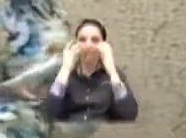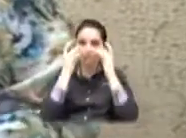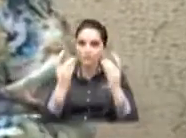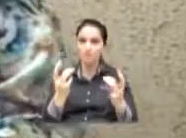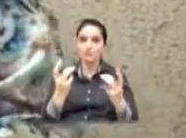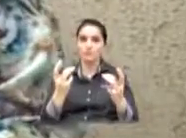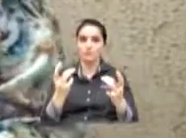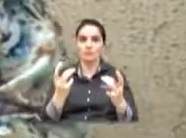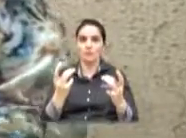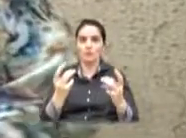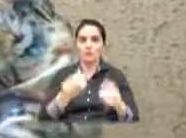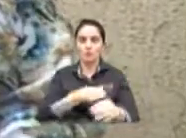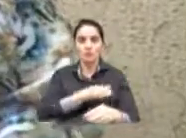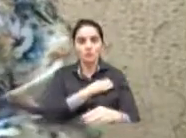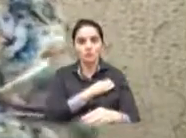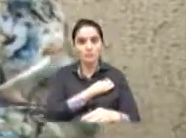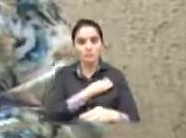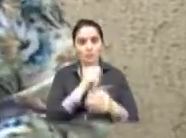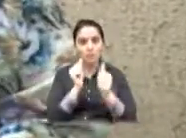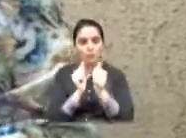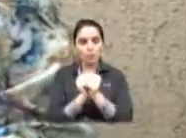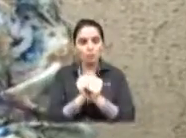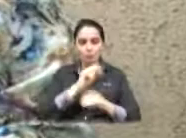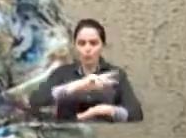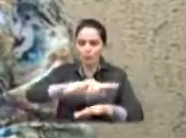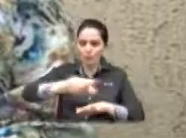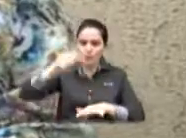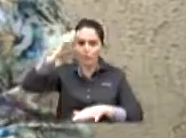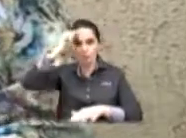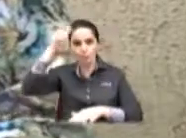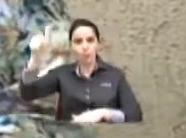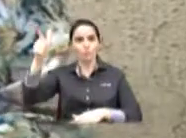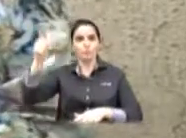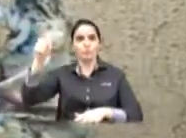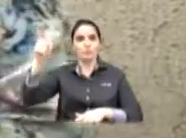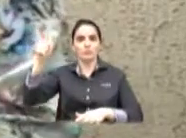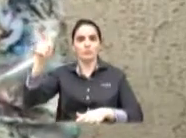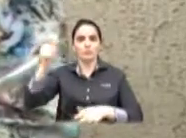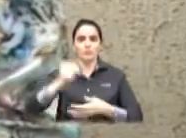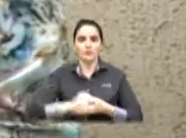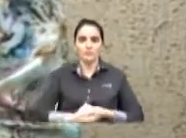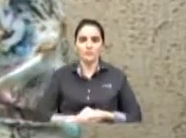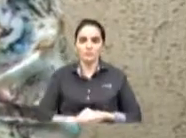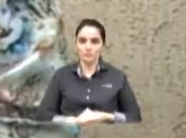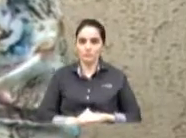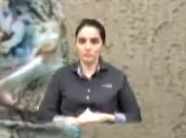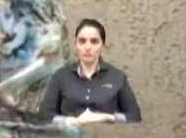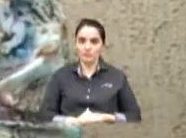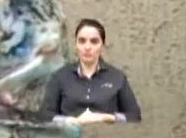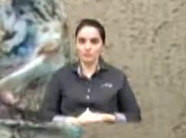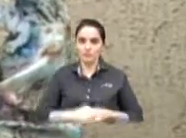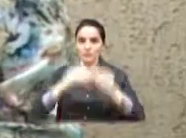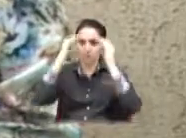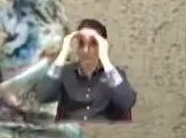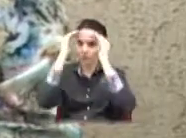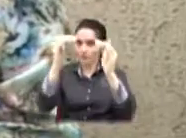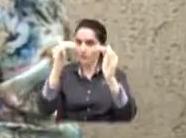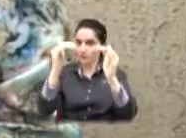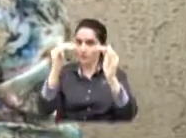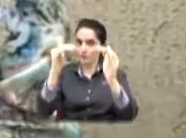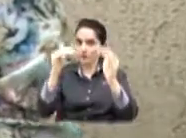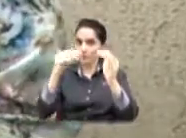diferenças de idéias diferentes culturas diferentes tendências respeitar não significa que eu concorde